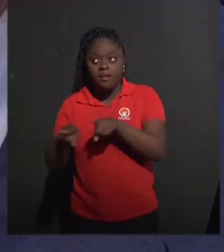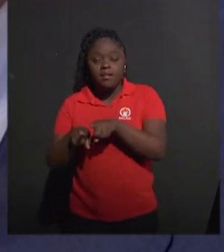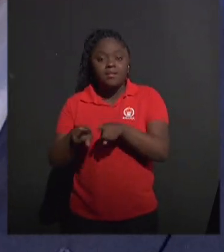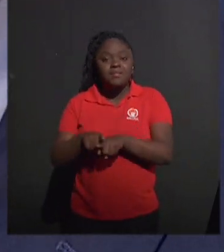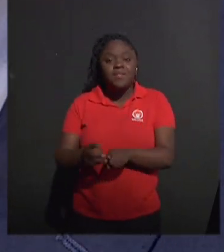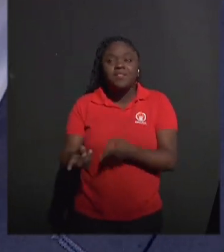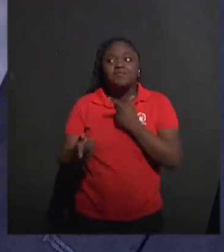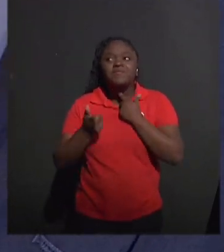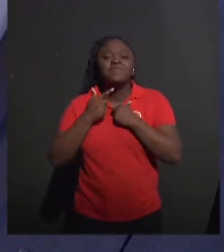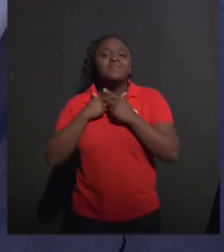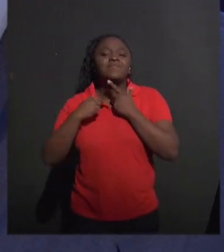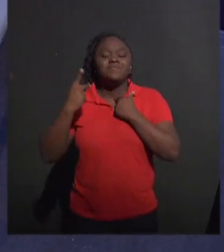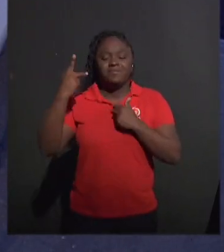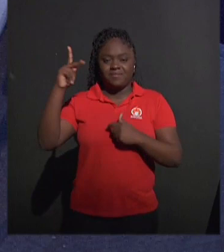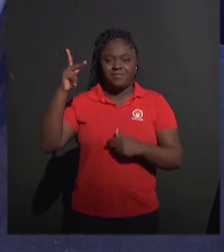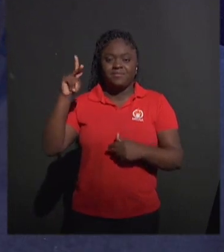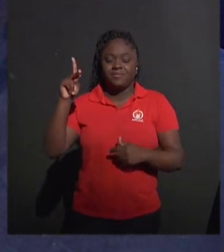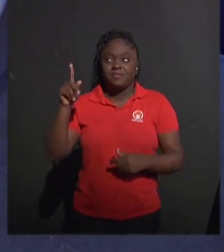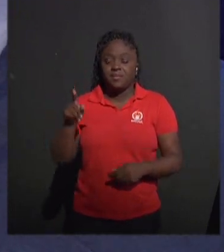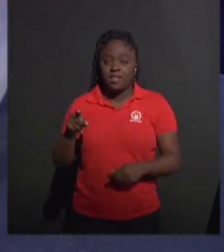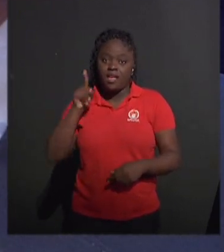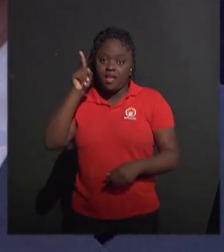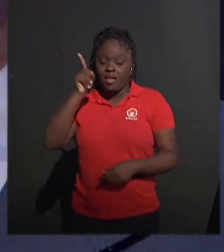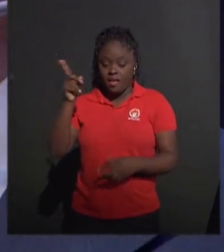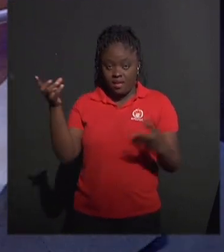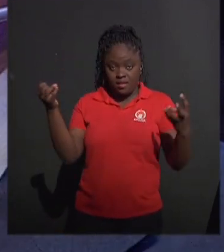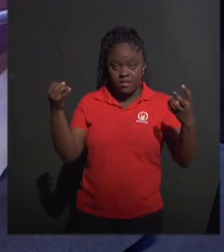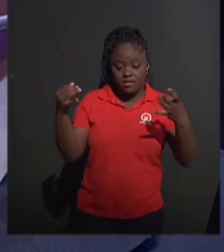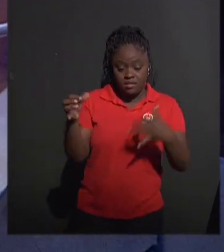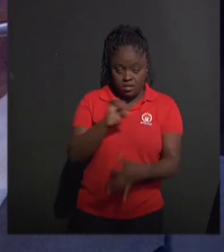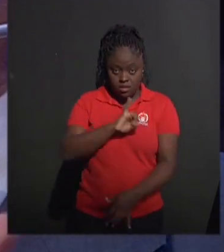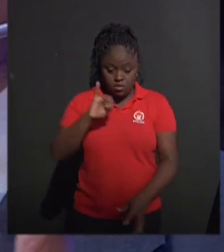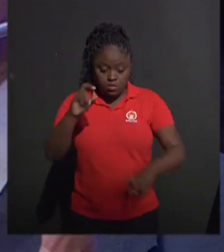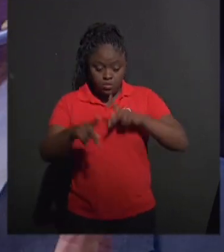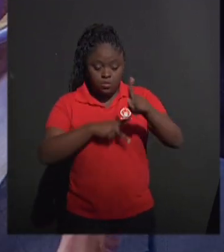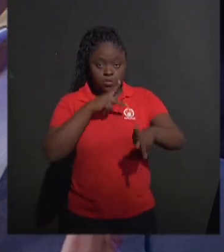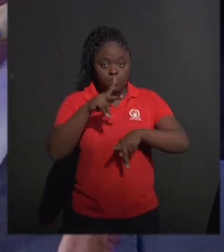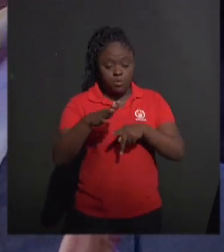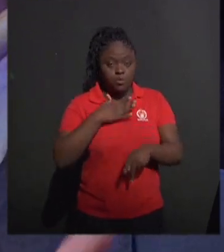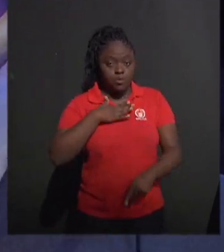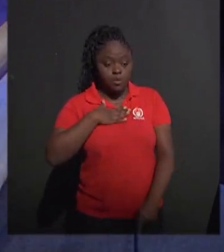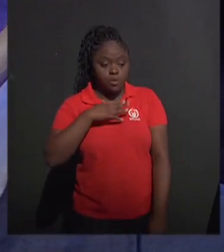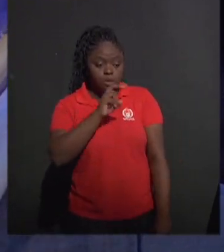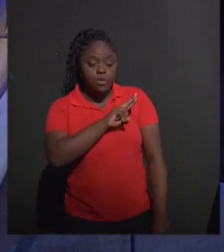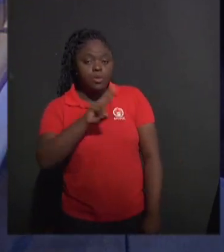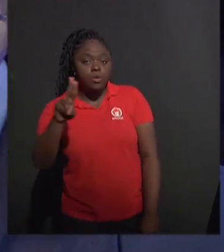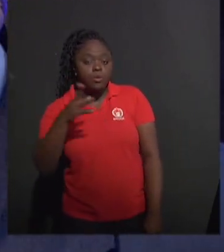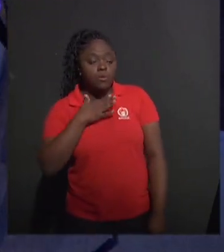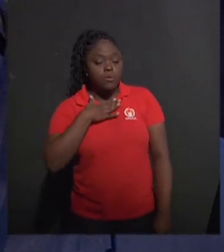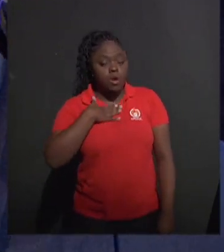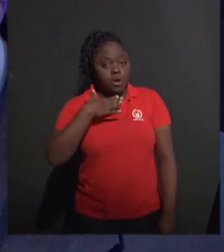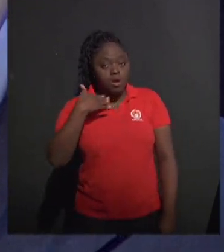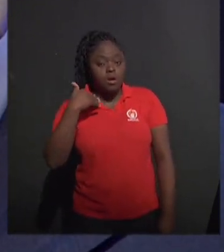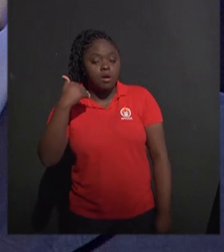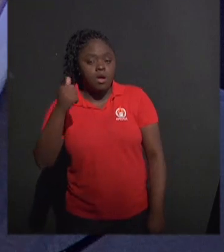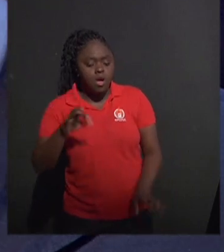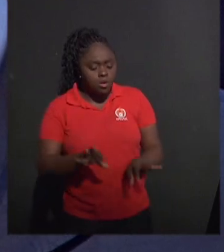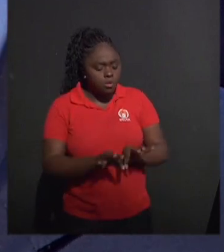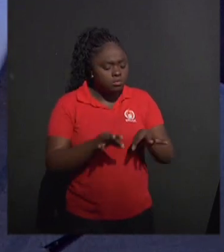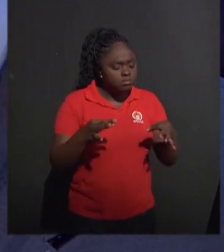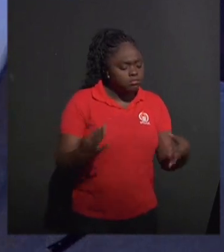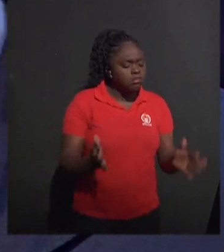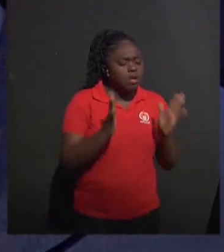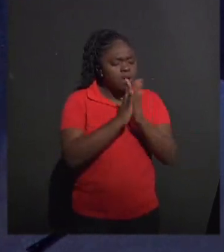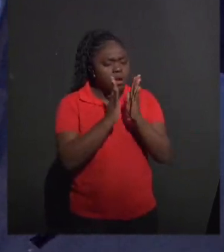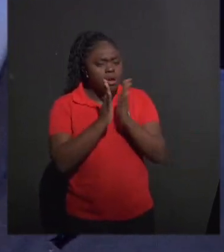deseja. Por isso Ele disse: se o meu povo, que se chama pelo meu nome, se humilhar e